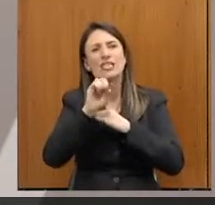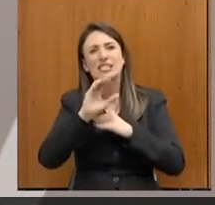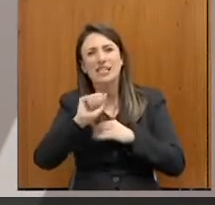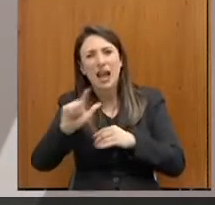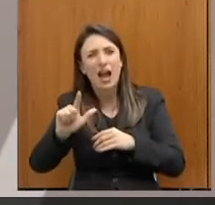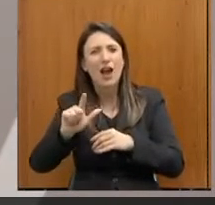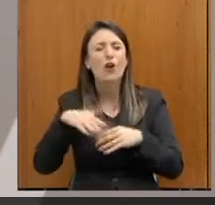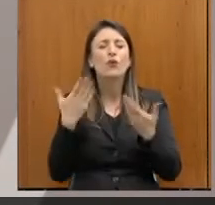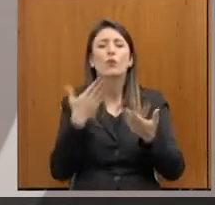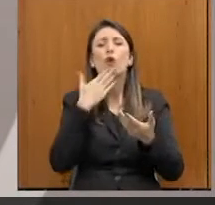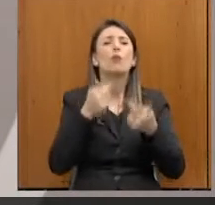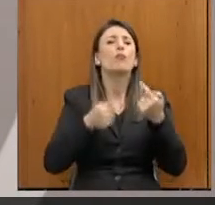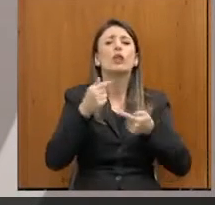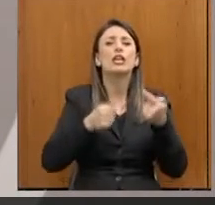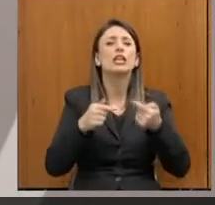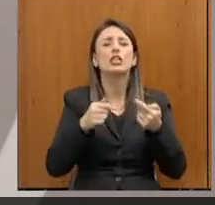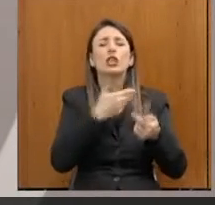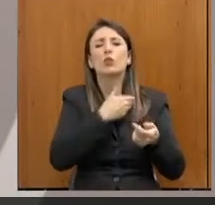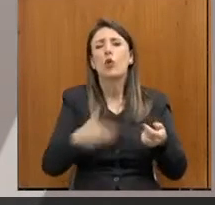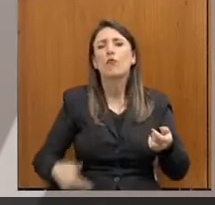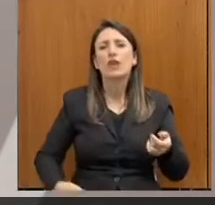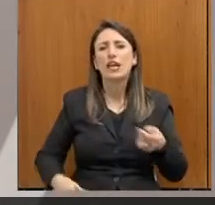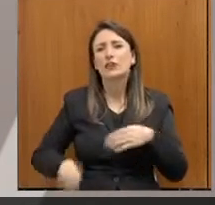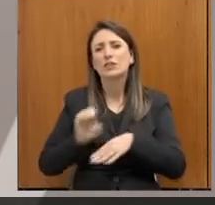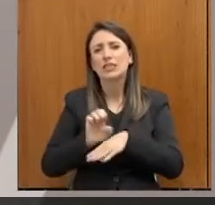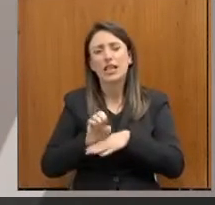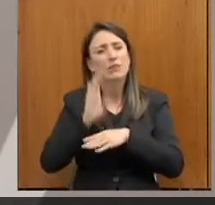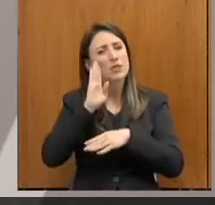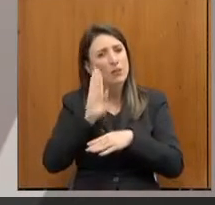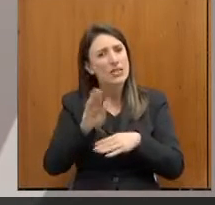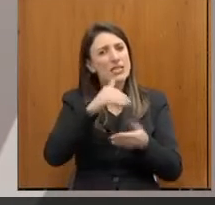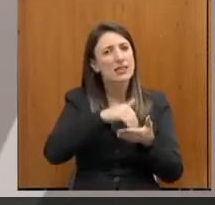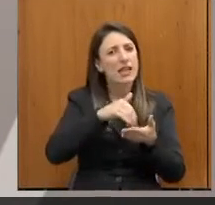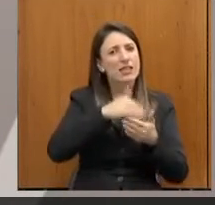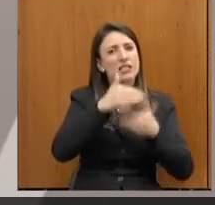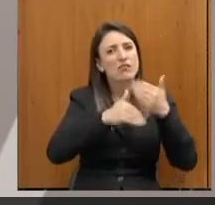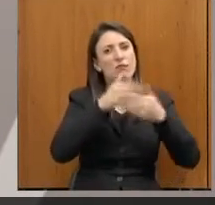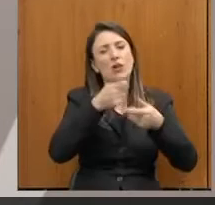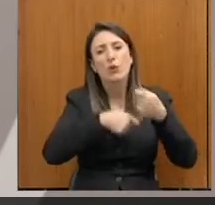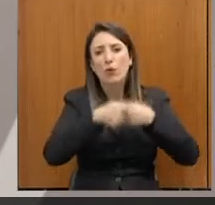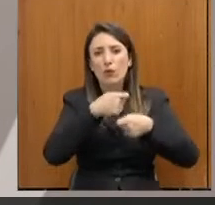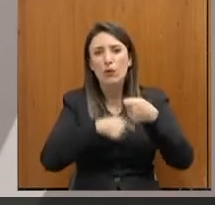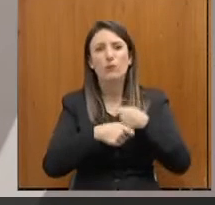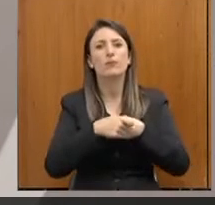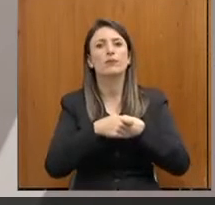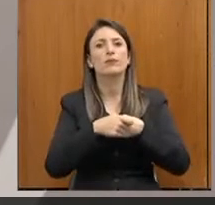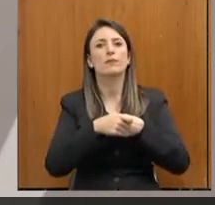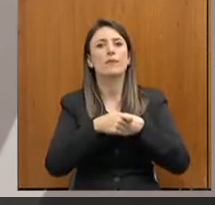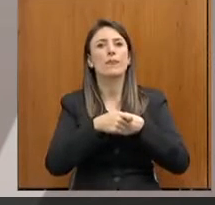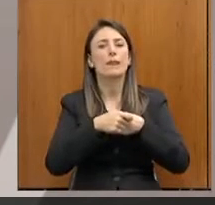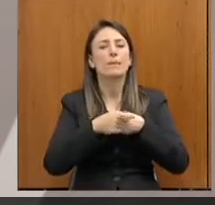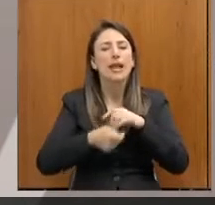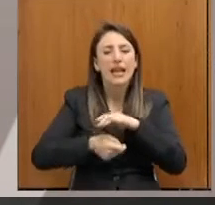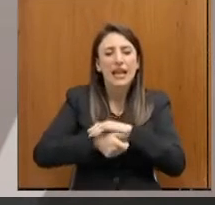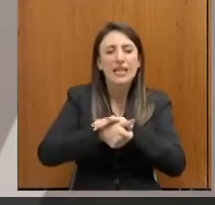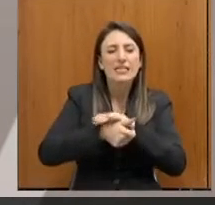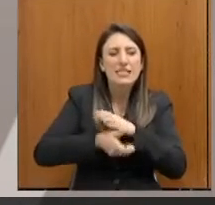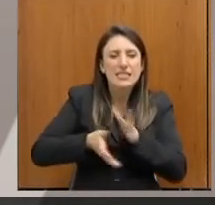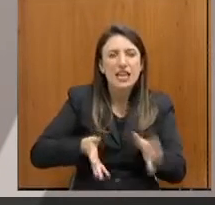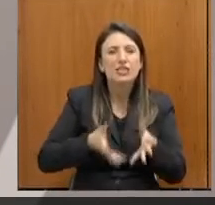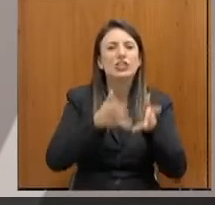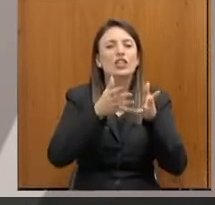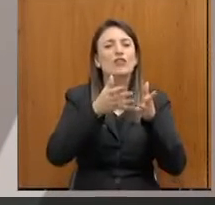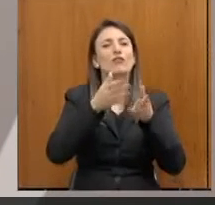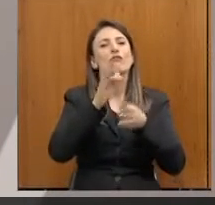do Governo do Estado e a secretaria de desenvolvimento econômico é para esses incentivos fiscais